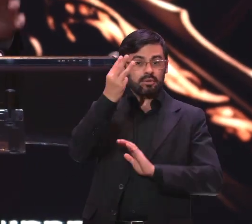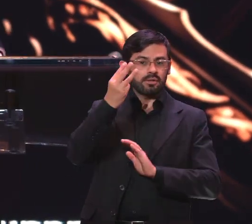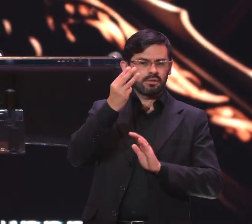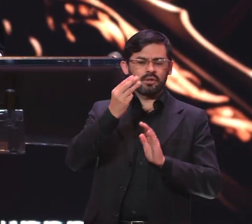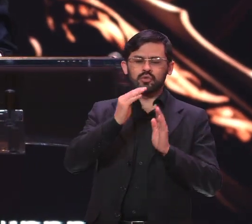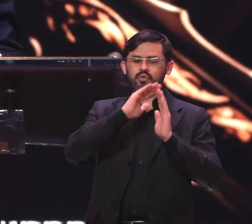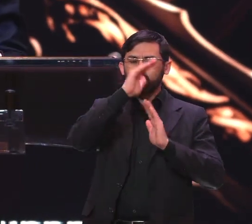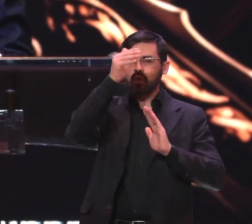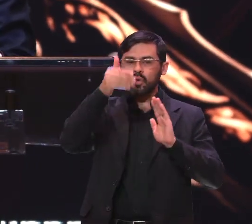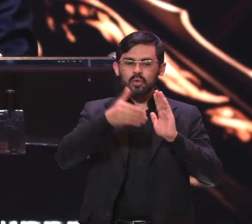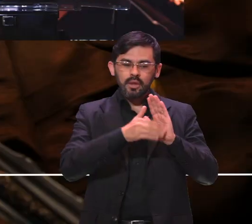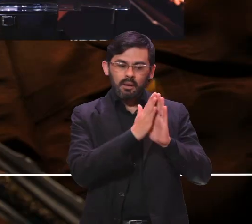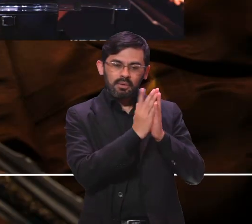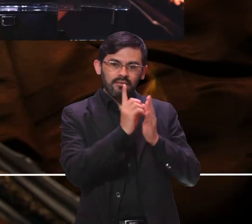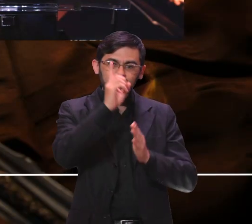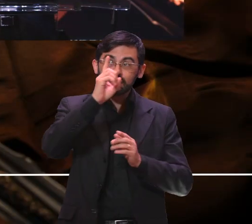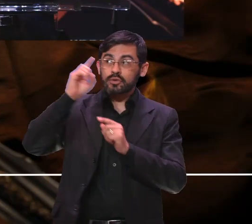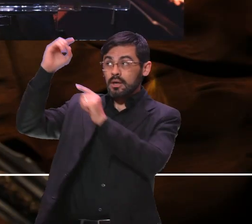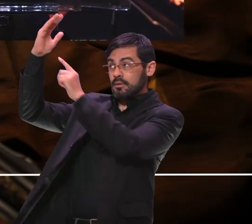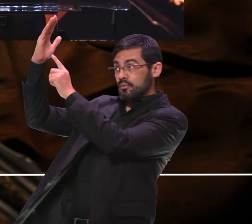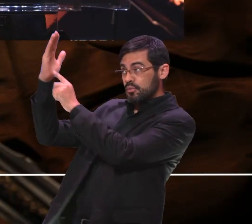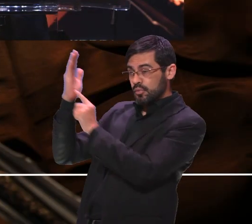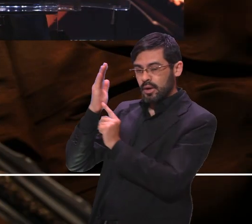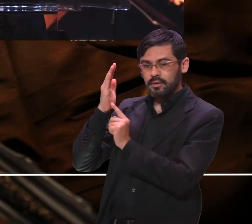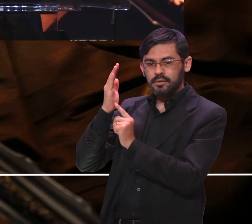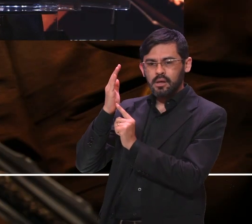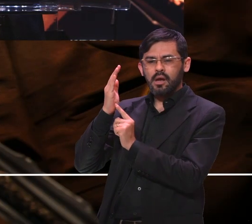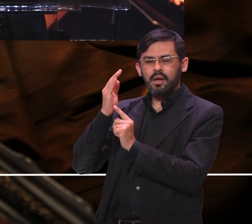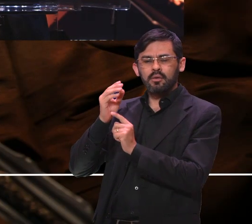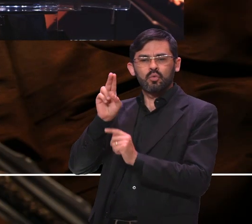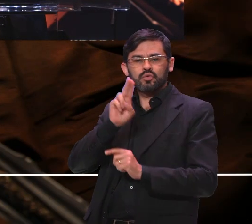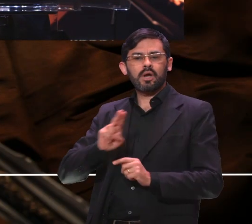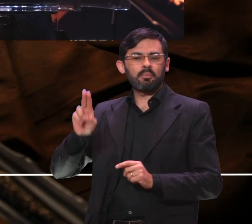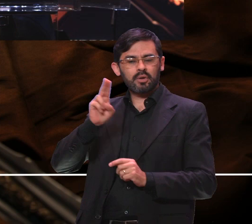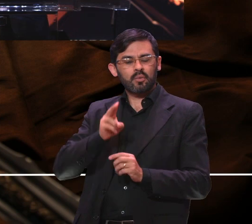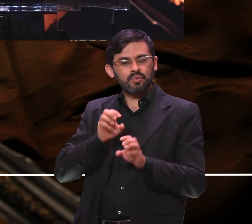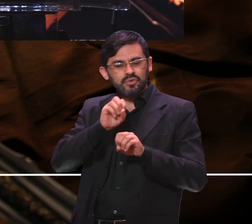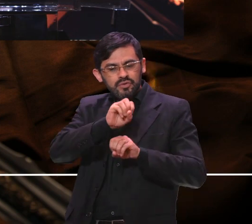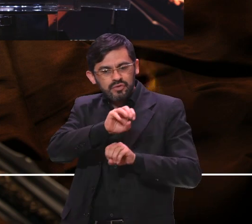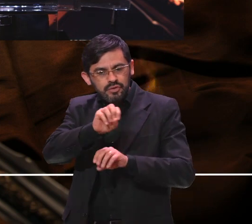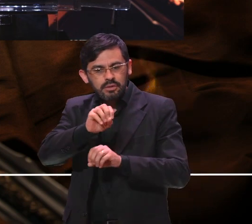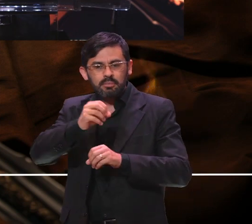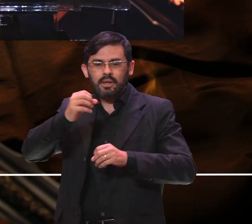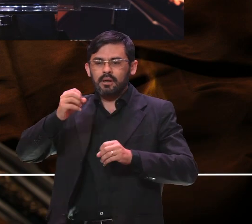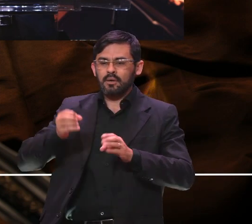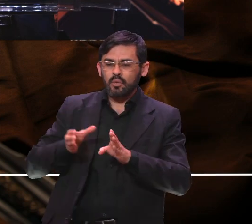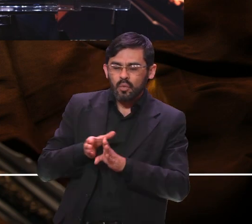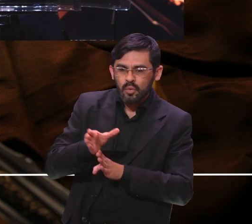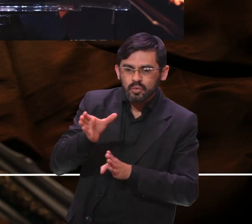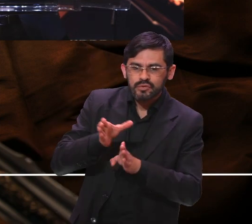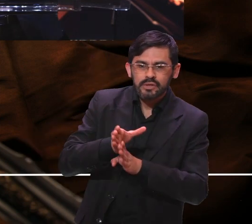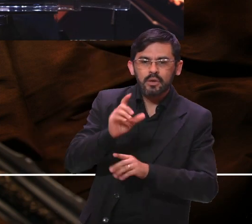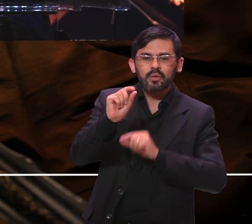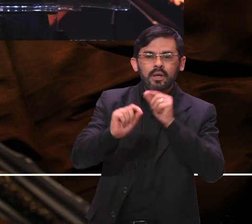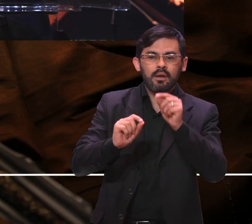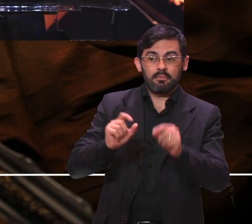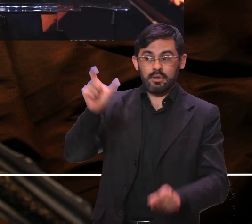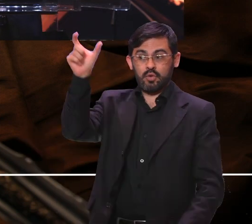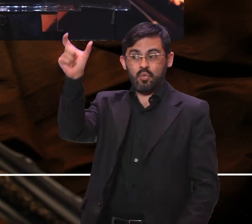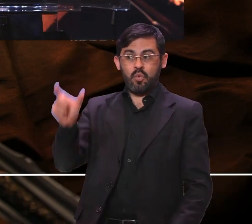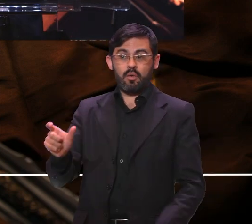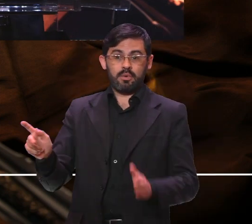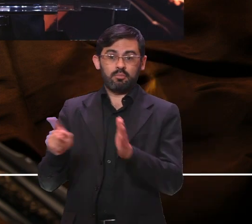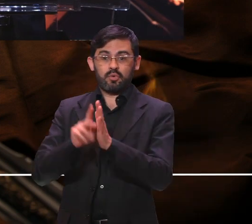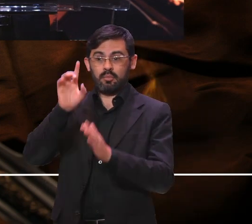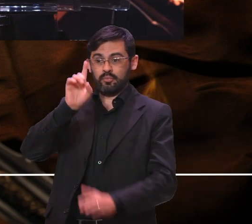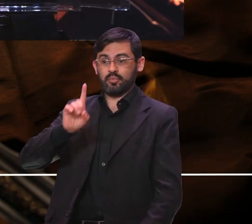Toda escritura é inspirada por Deus e útil para o ensino, para a repreensão, para a correção, para a instrução na justiça, para que o homem de